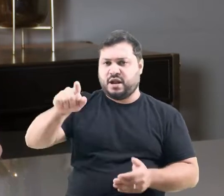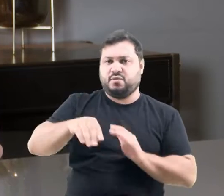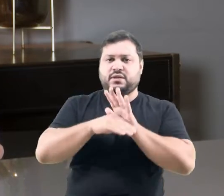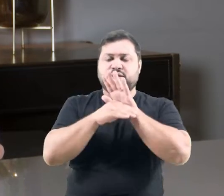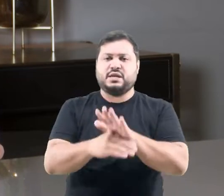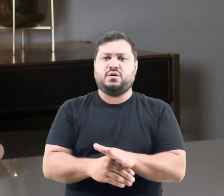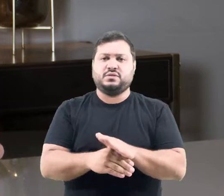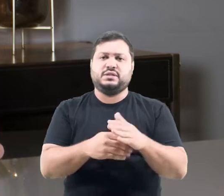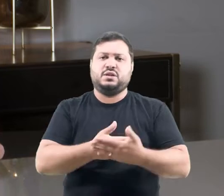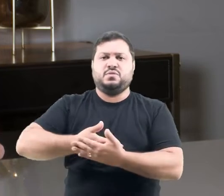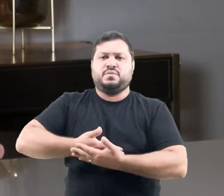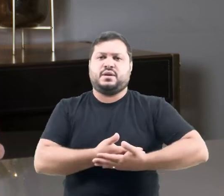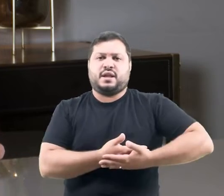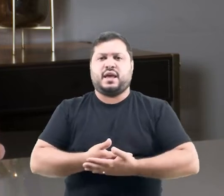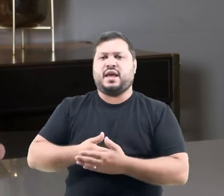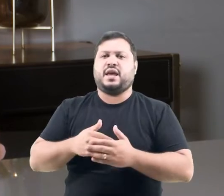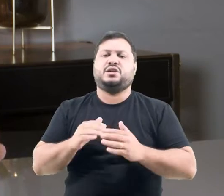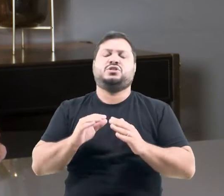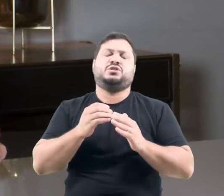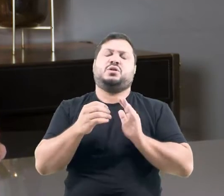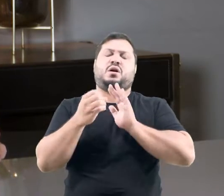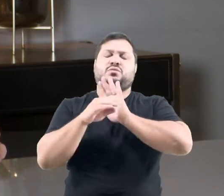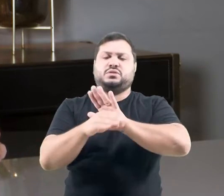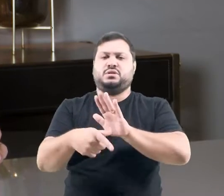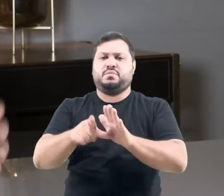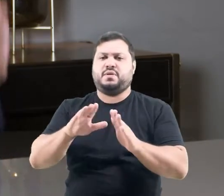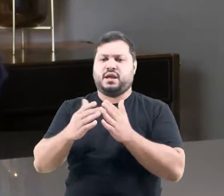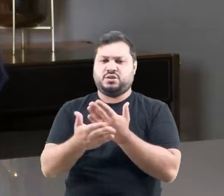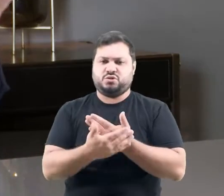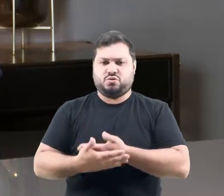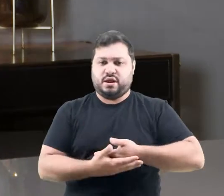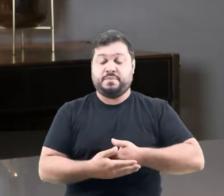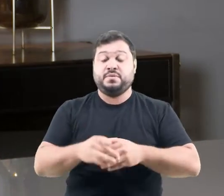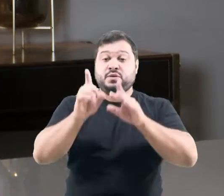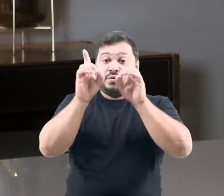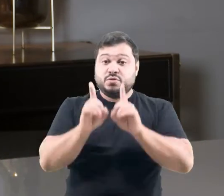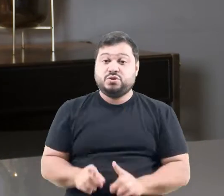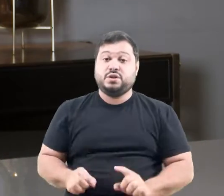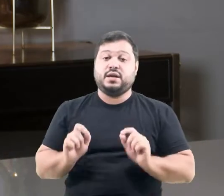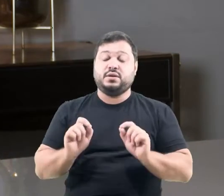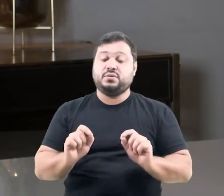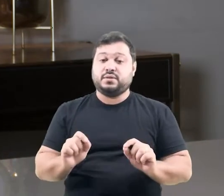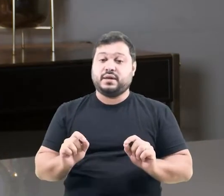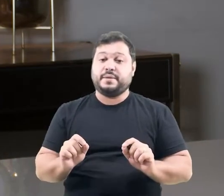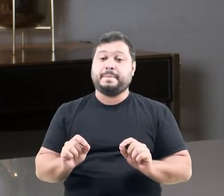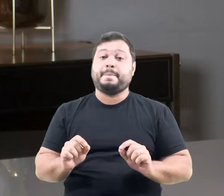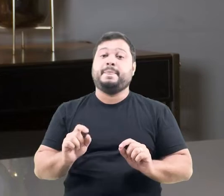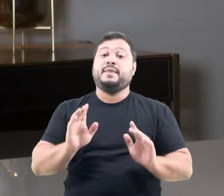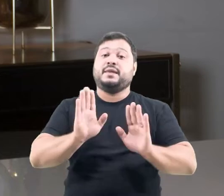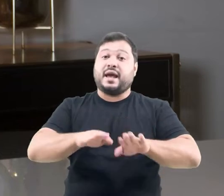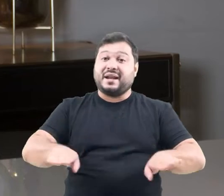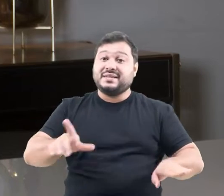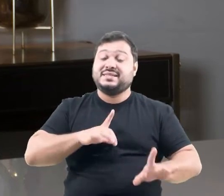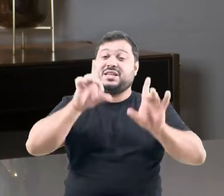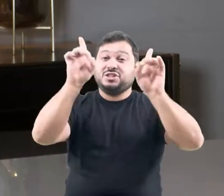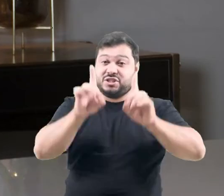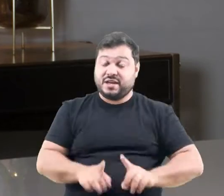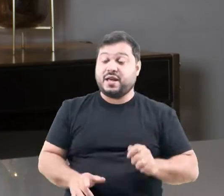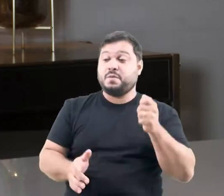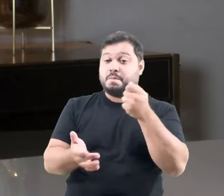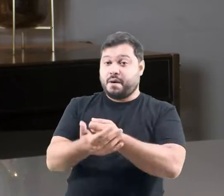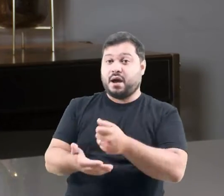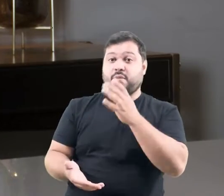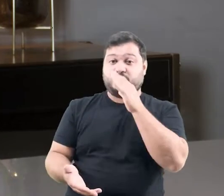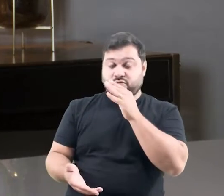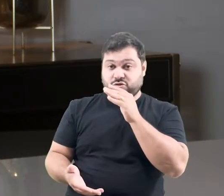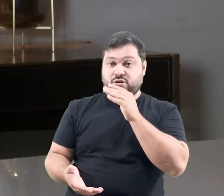desse auxílio creche, o auxílio pré-escolar, né? Esse direito é um direito que é da criança, na verdade, é paga